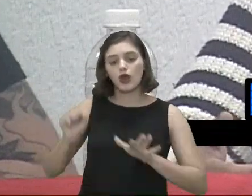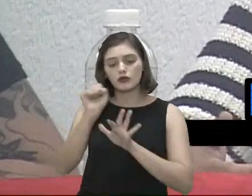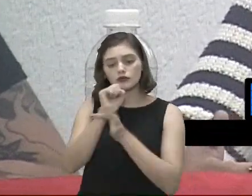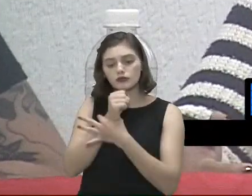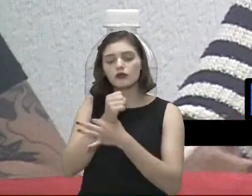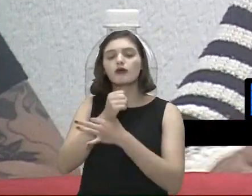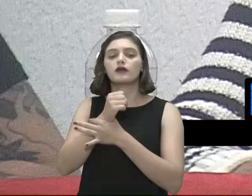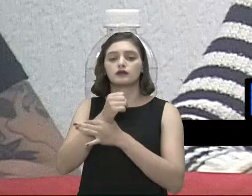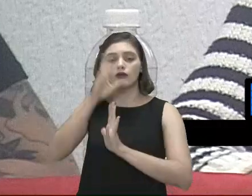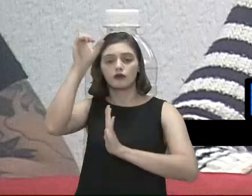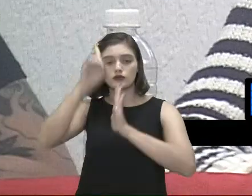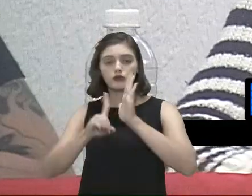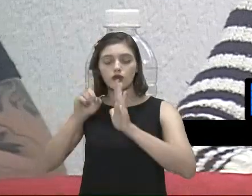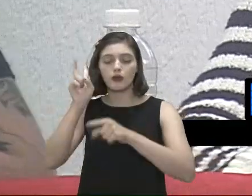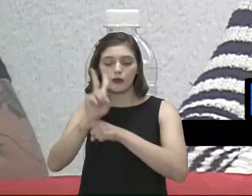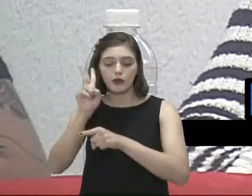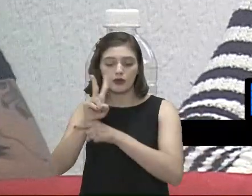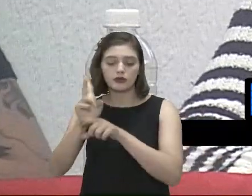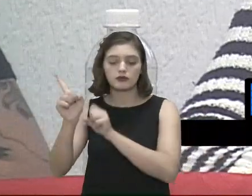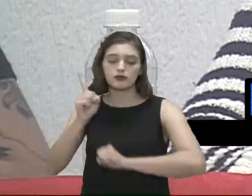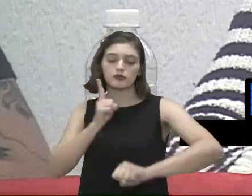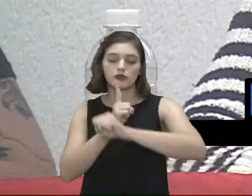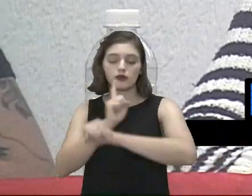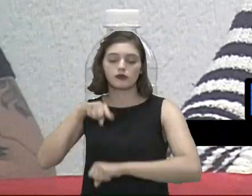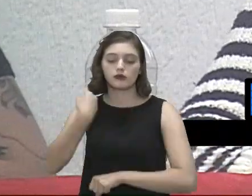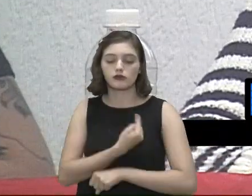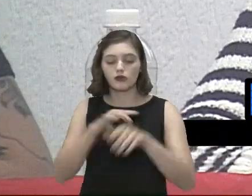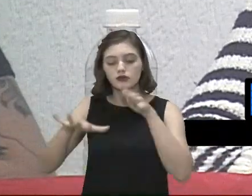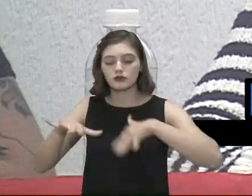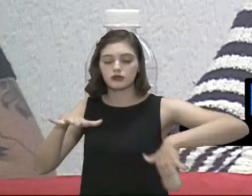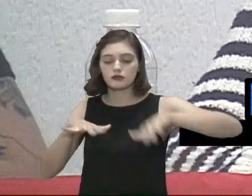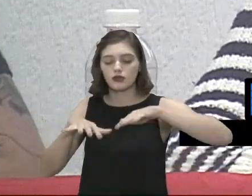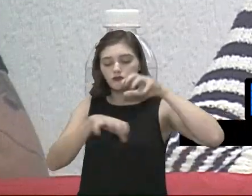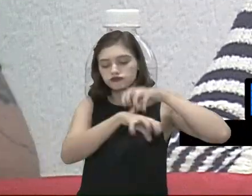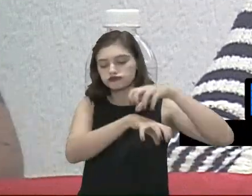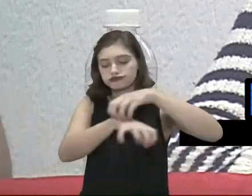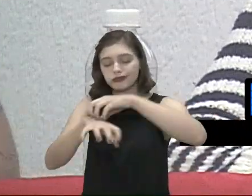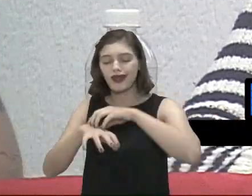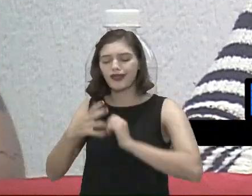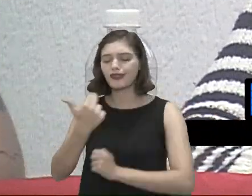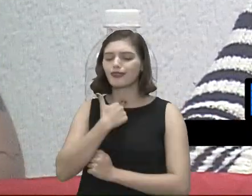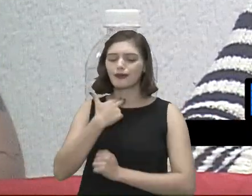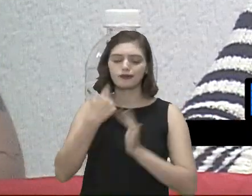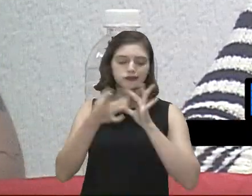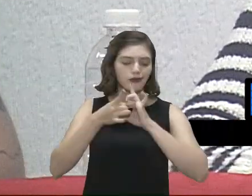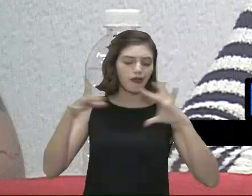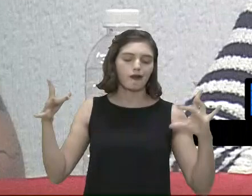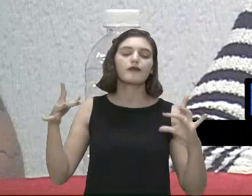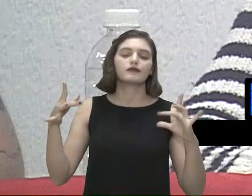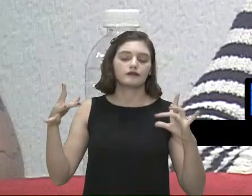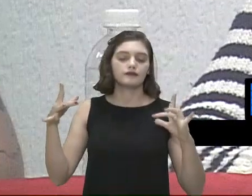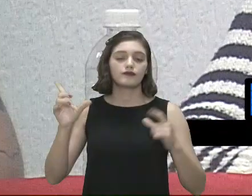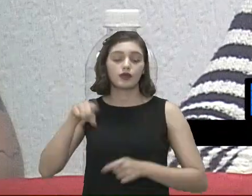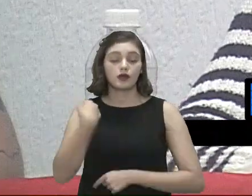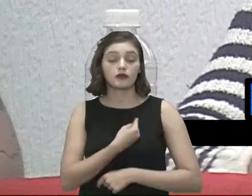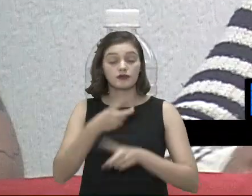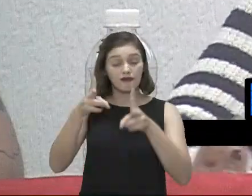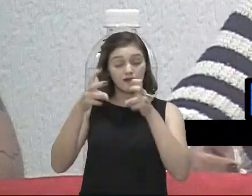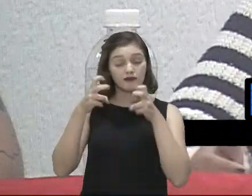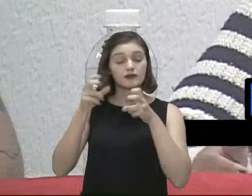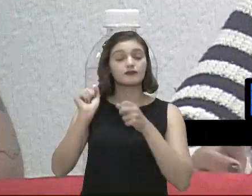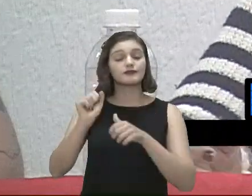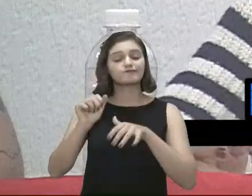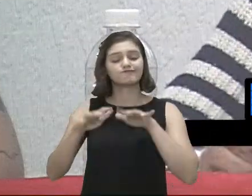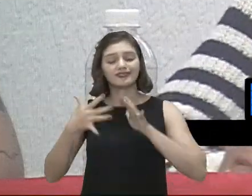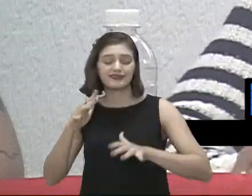de direitos e proteção social. Então, os nossos espaços, as nossas unidades, elas não podem permitir isso. E nós reconhecemos que muitas